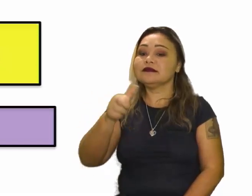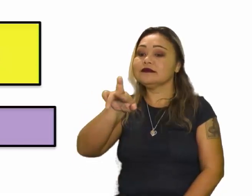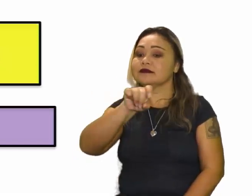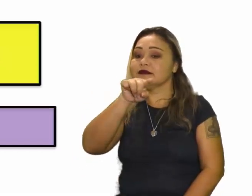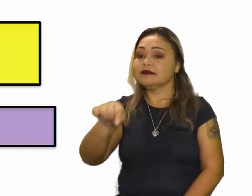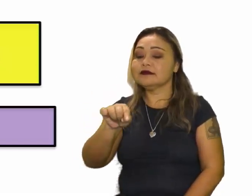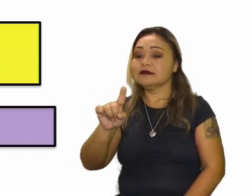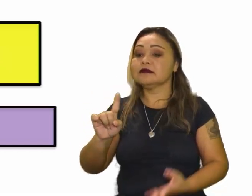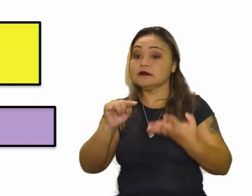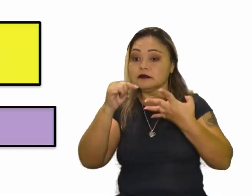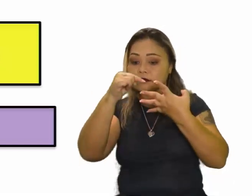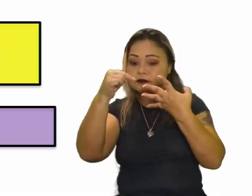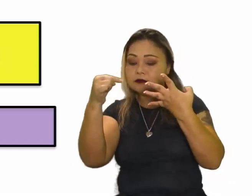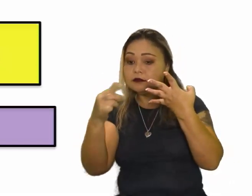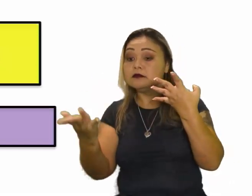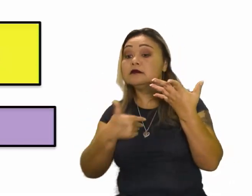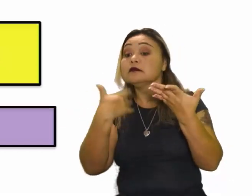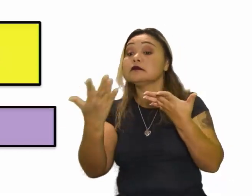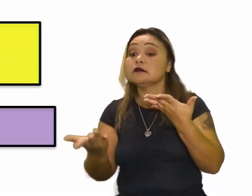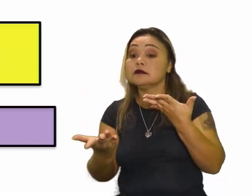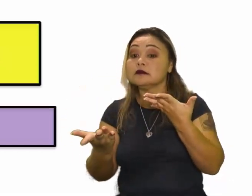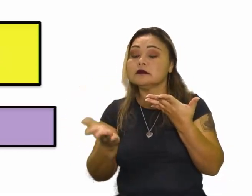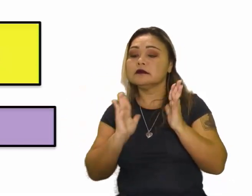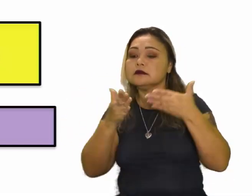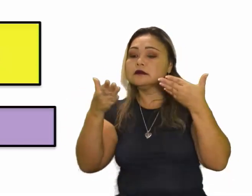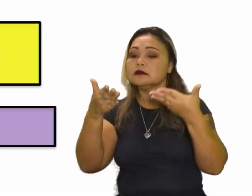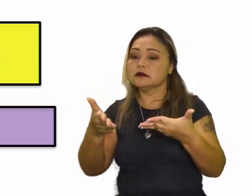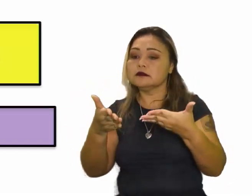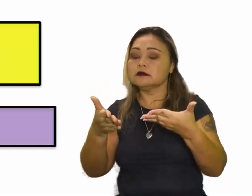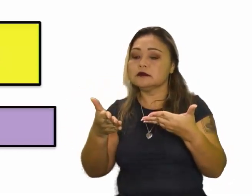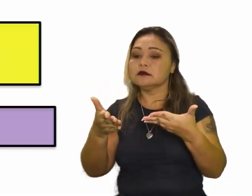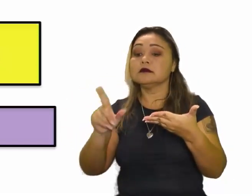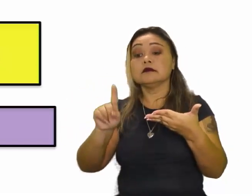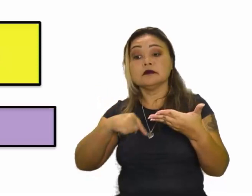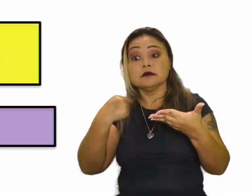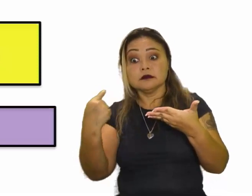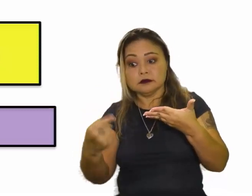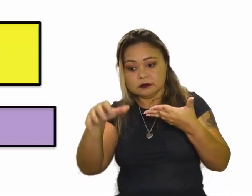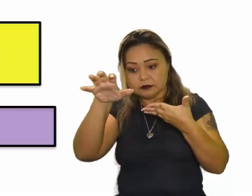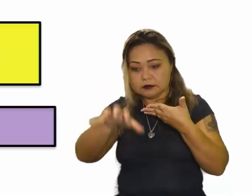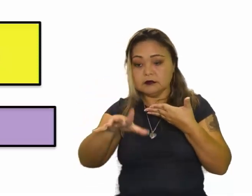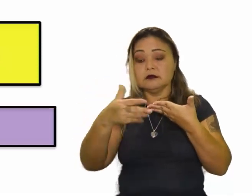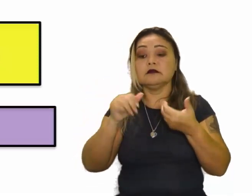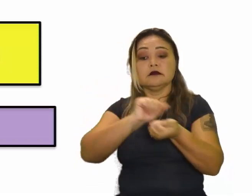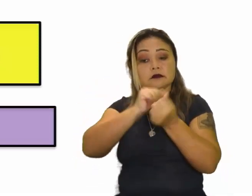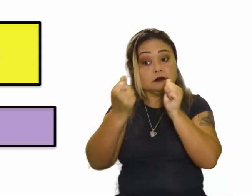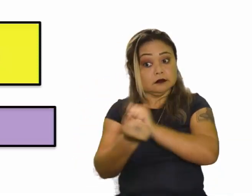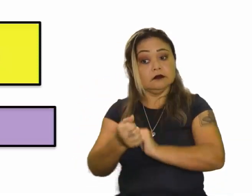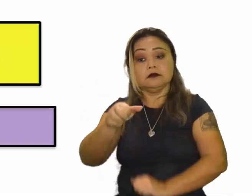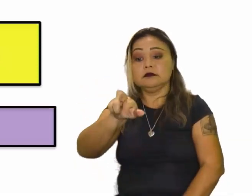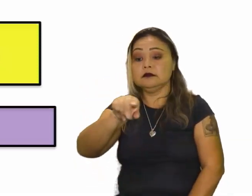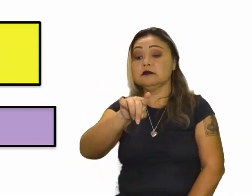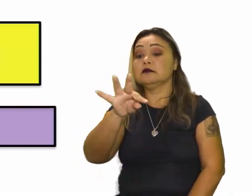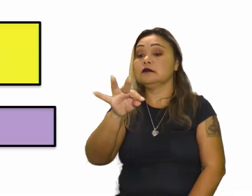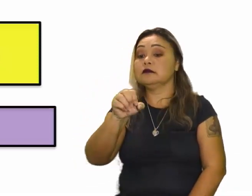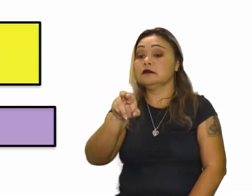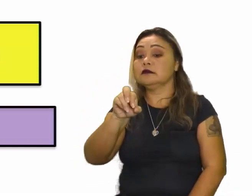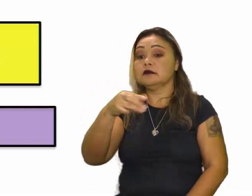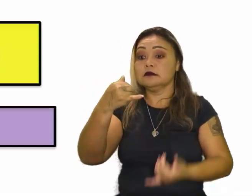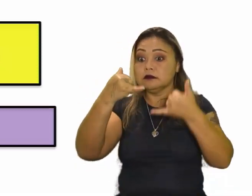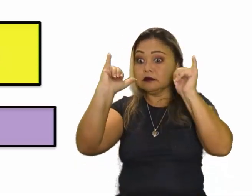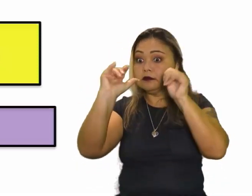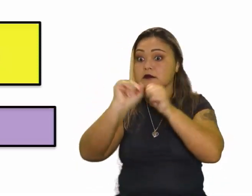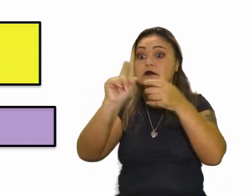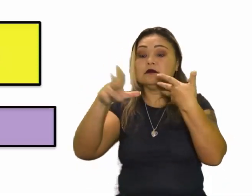RAM, quais são as espécies, frisando para vocês que a nossa região é mais adaptada também a RAM touro, mas isso